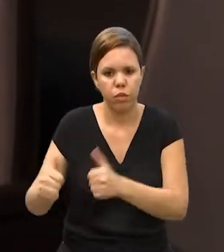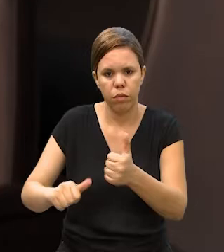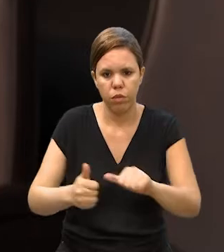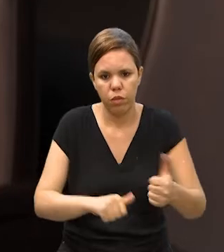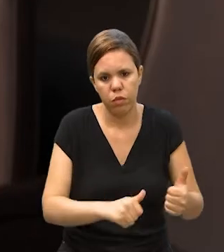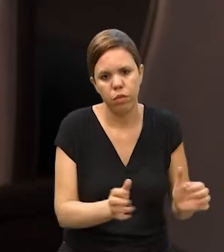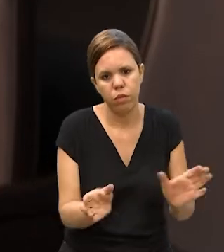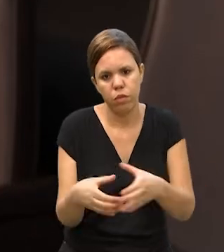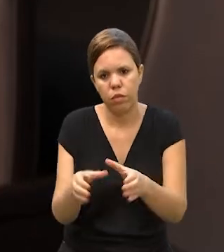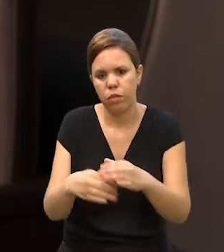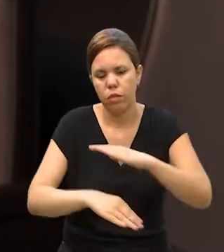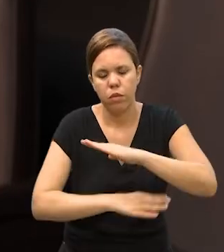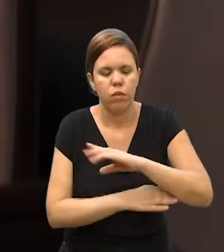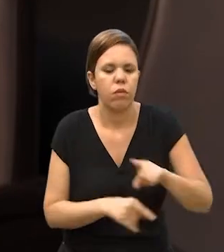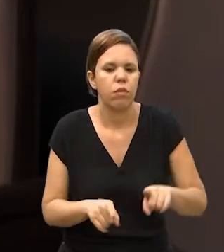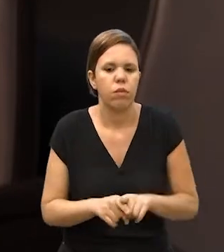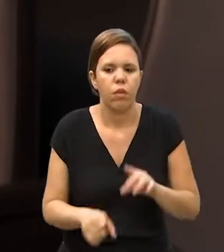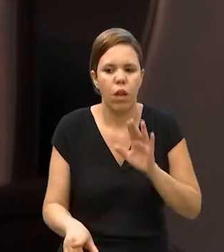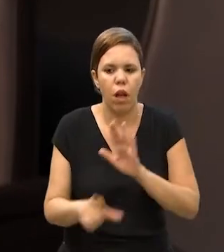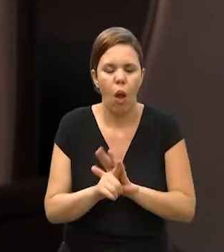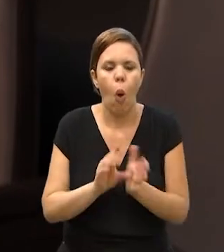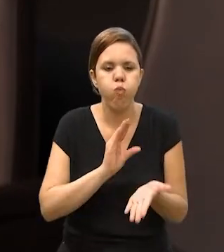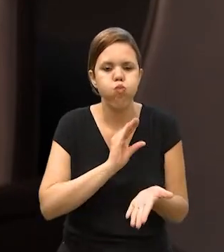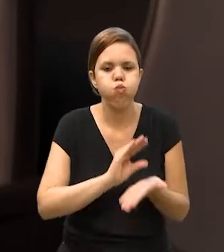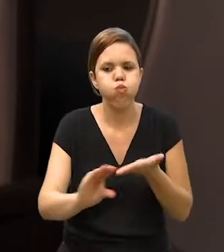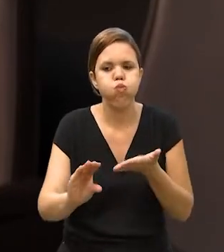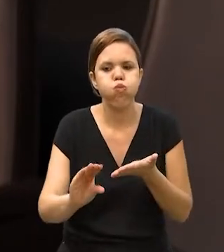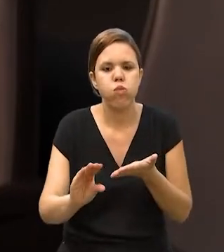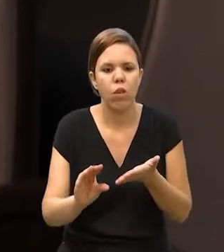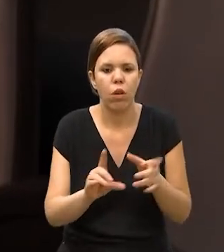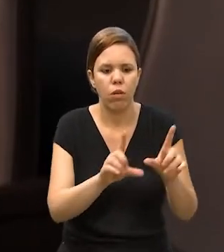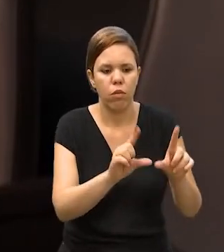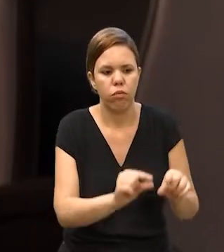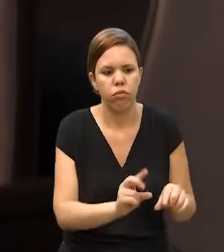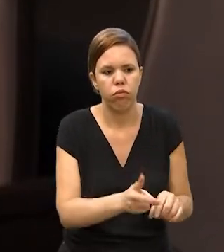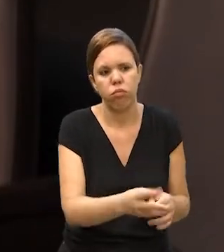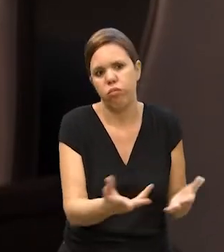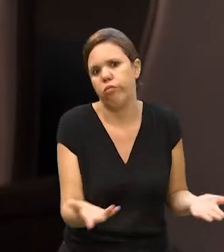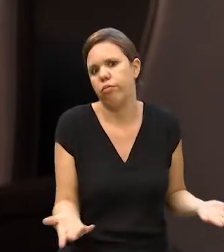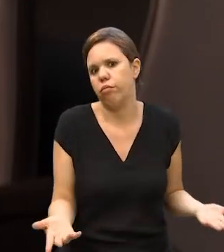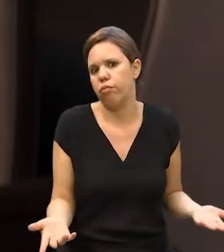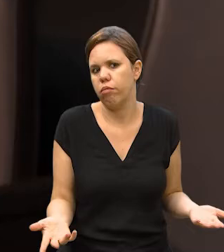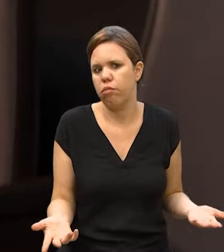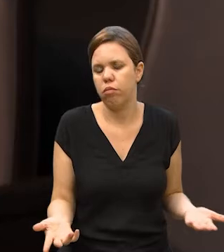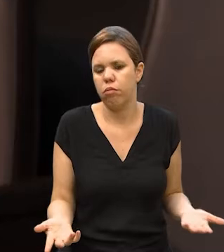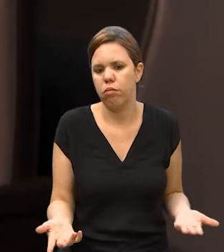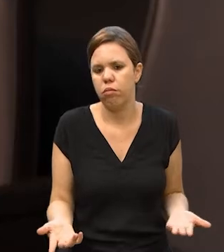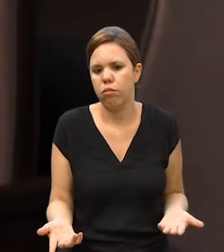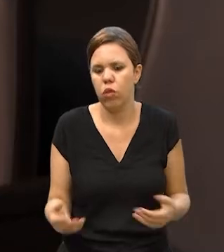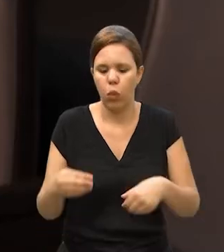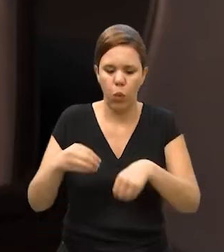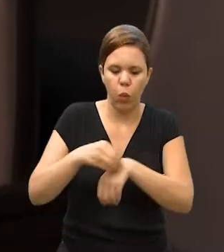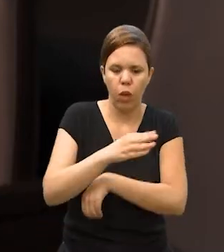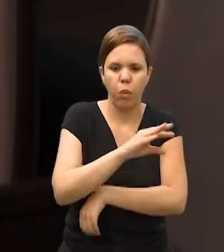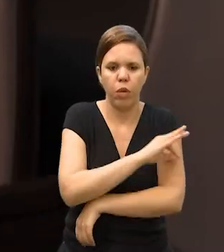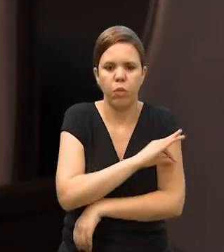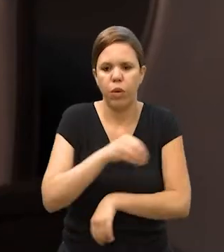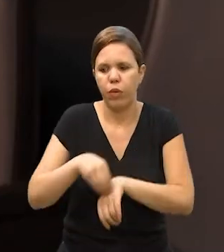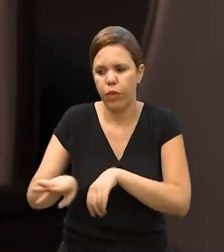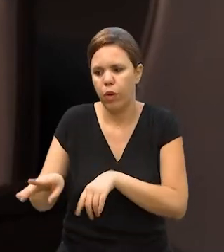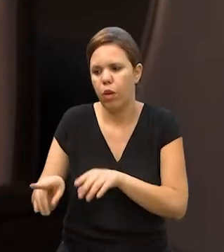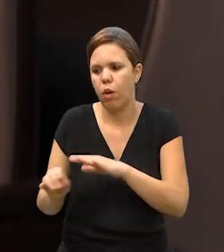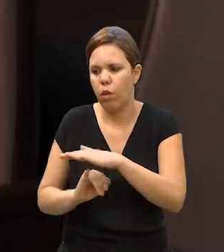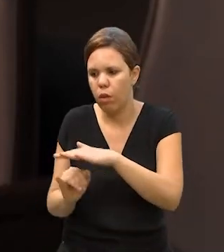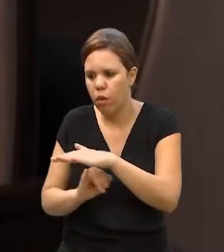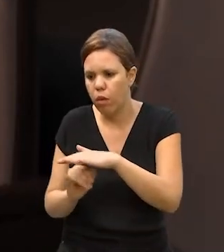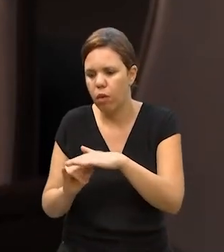são, na lei orçamentária, diminuindo cada vez mais o repasse justamente para